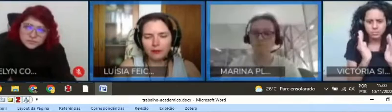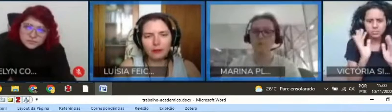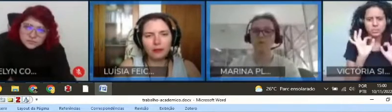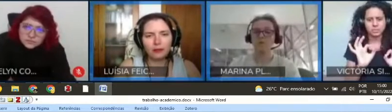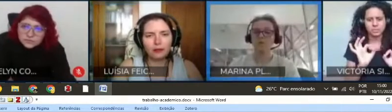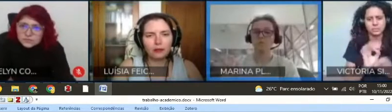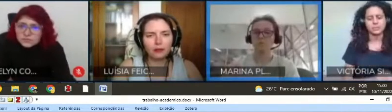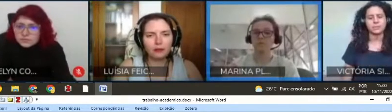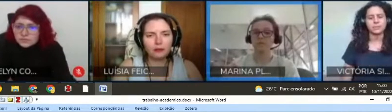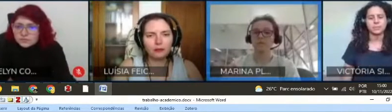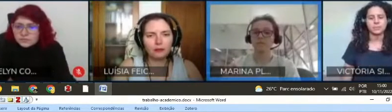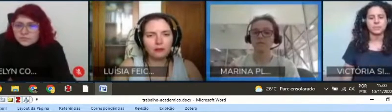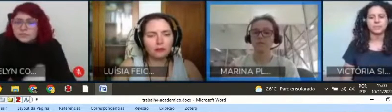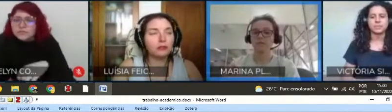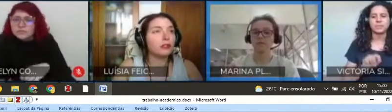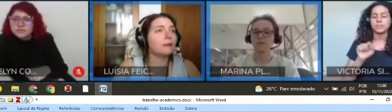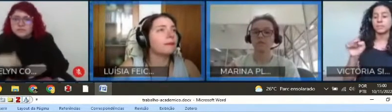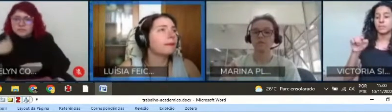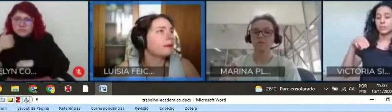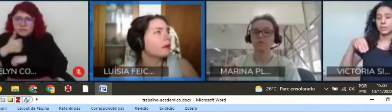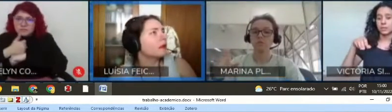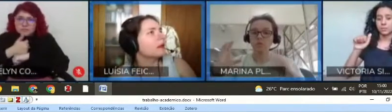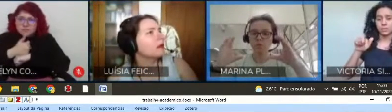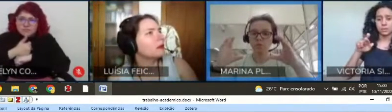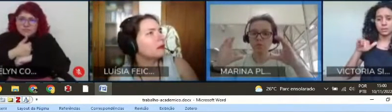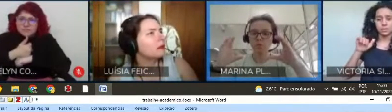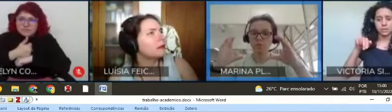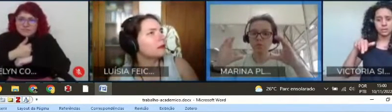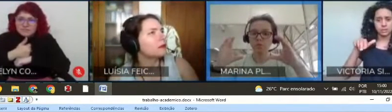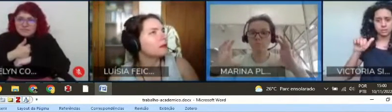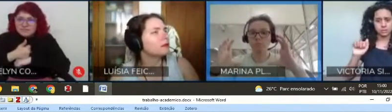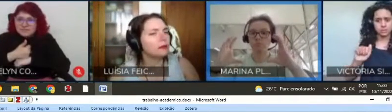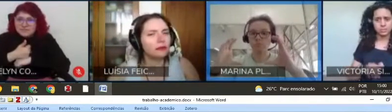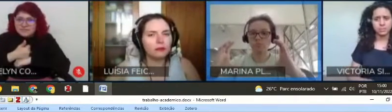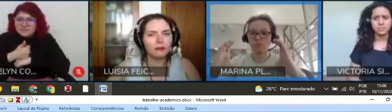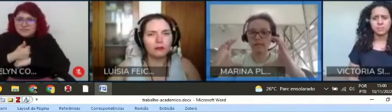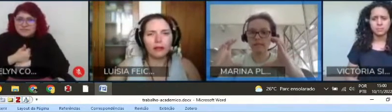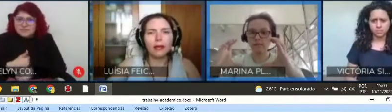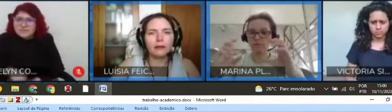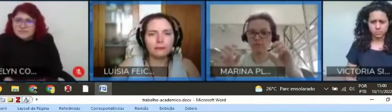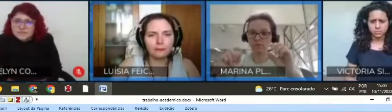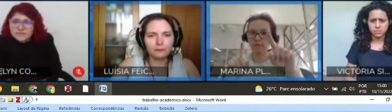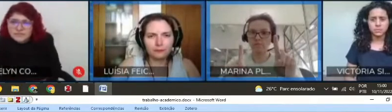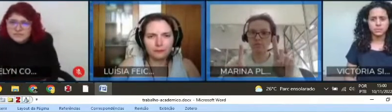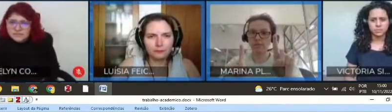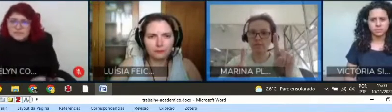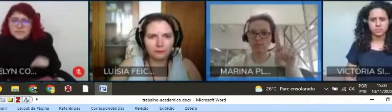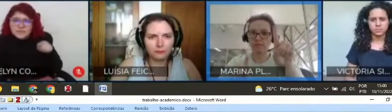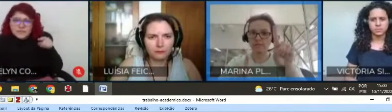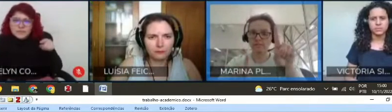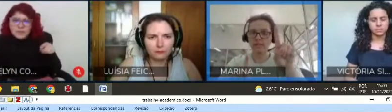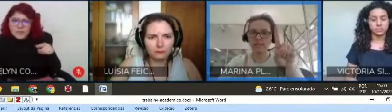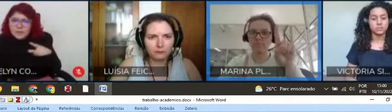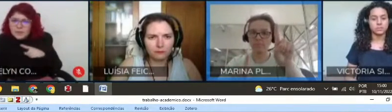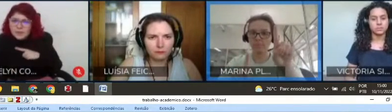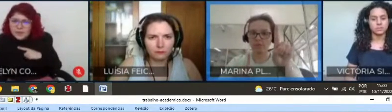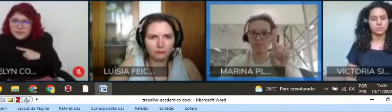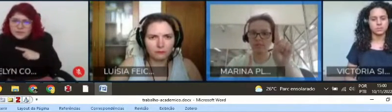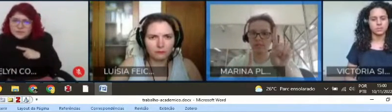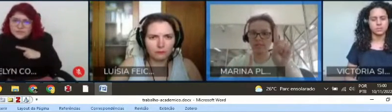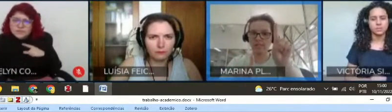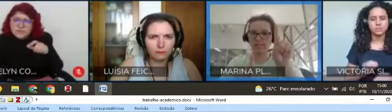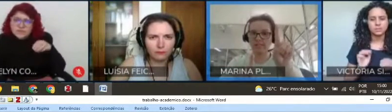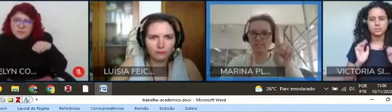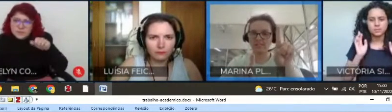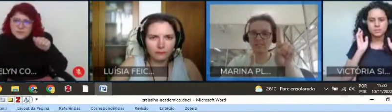jabuti. Luísa? Diga. Tu podia zoom lá onde tá os marcadorezinhos da linha para o pessoal